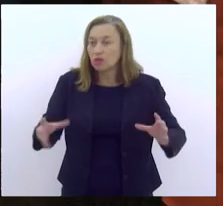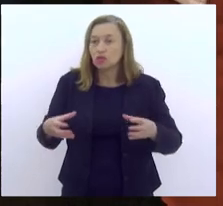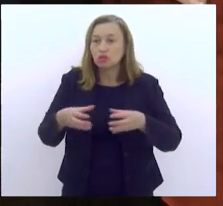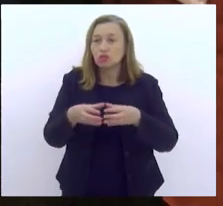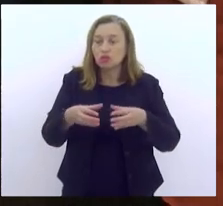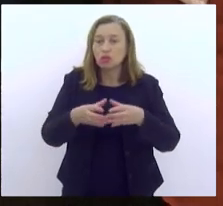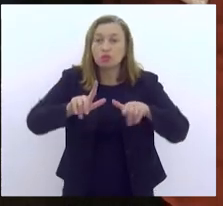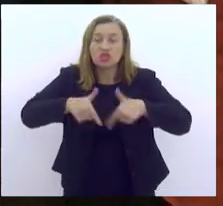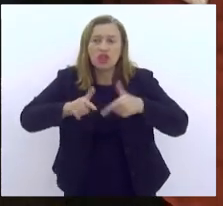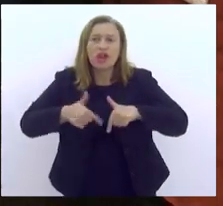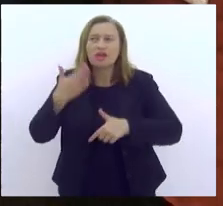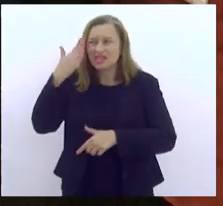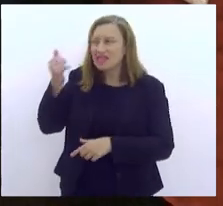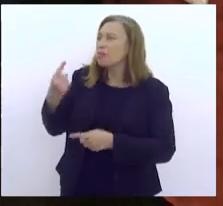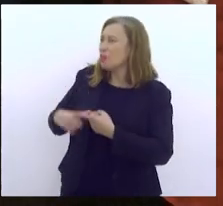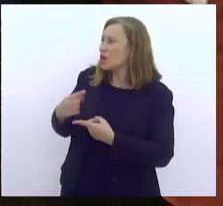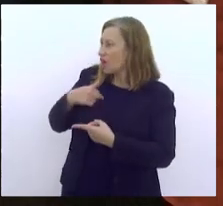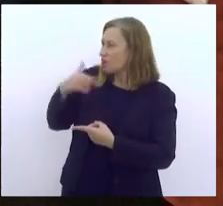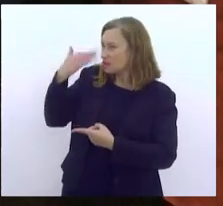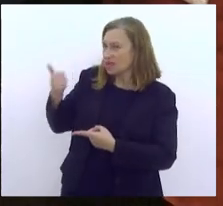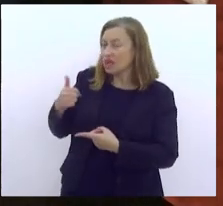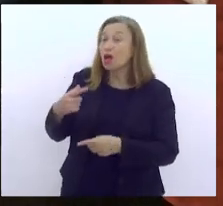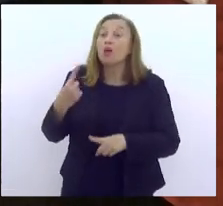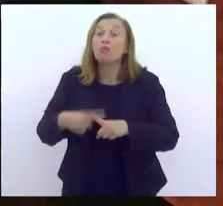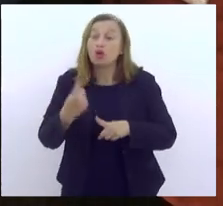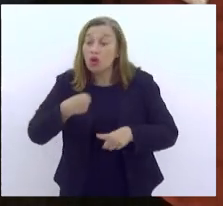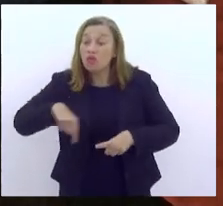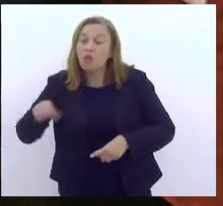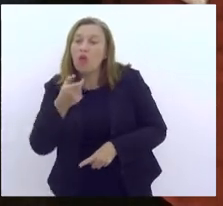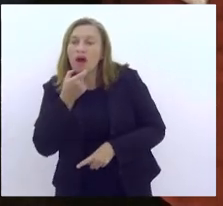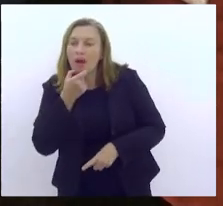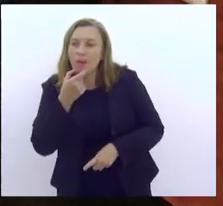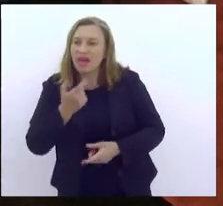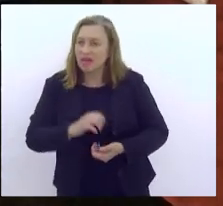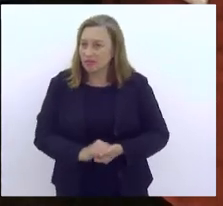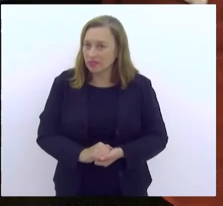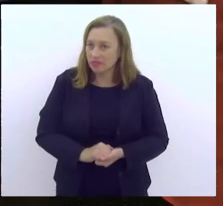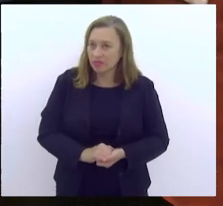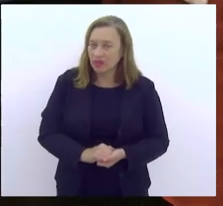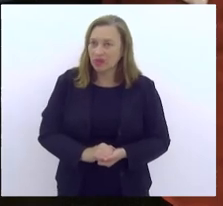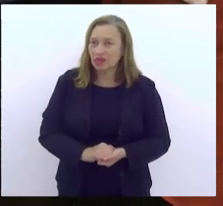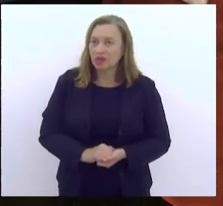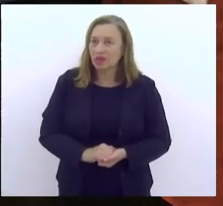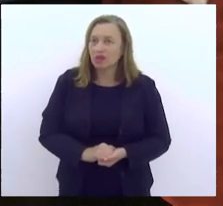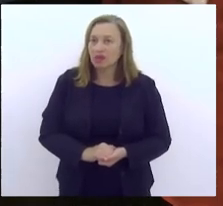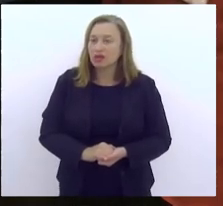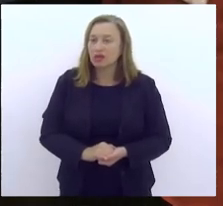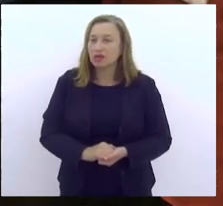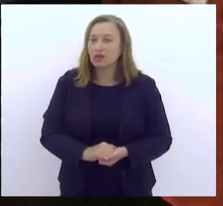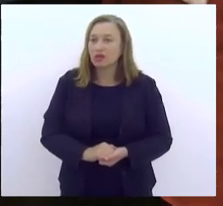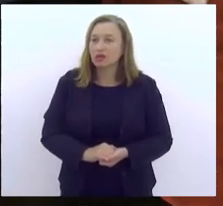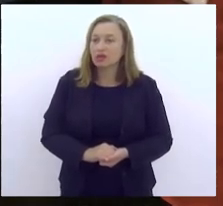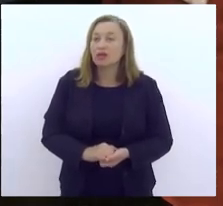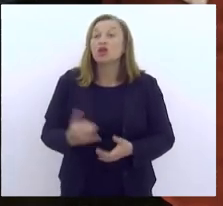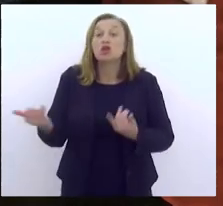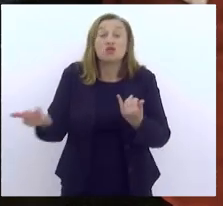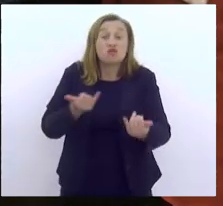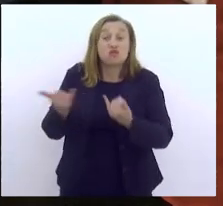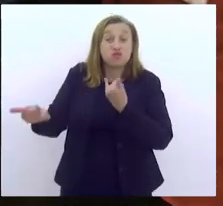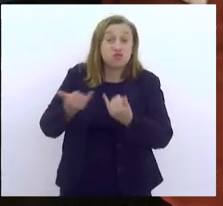por que eu sei? Porque eu frequento a Penha, Brás de Pina, Cordovil. Então, a gente acaba tendo